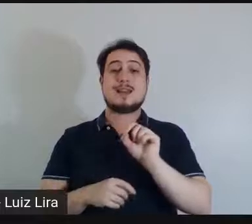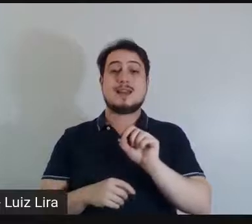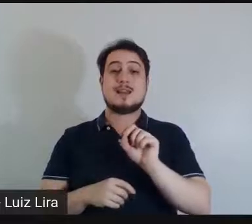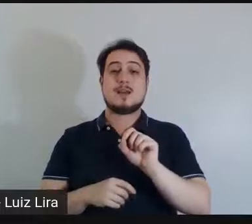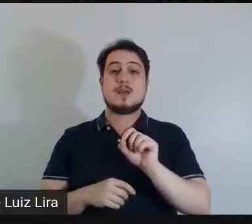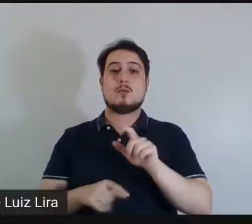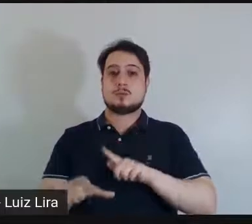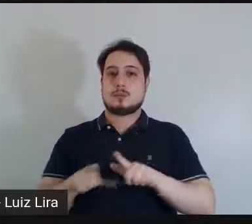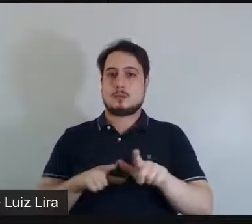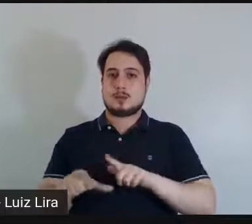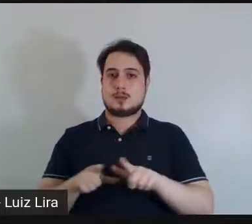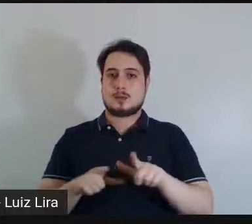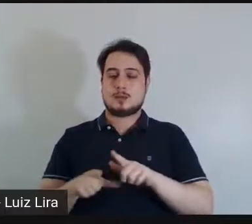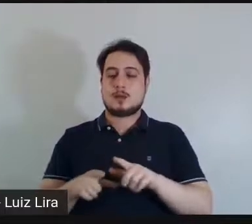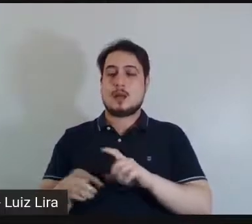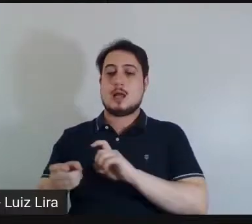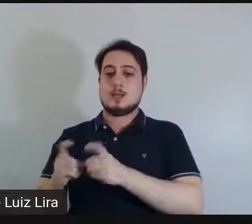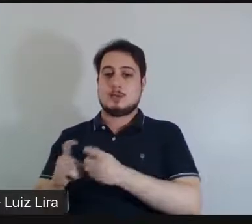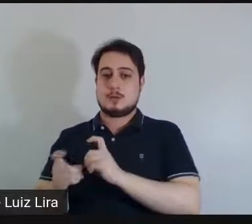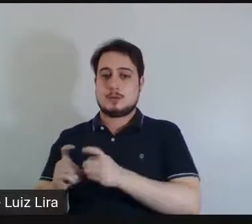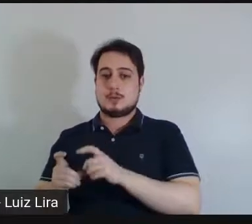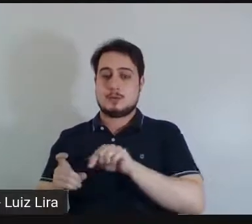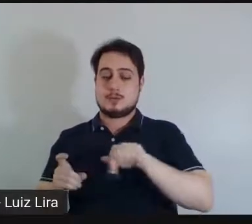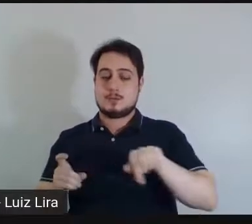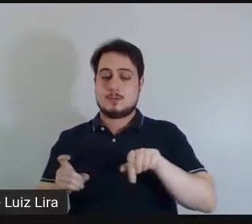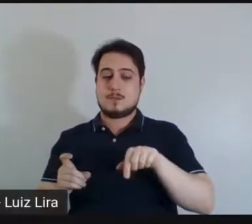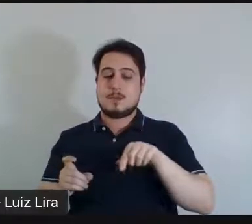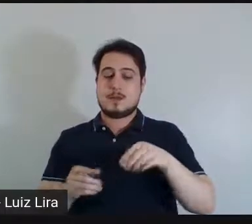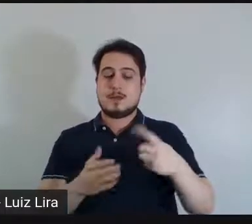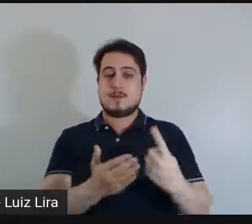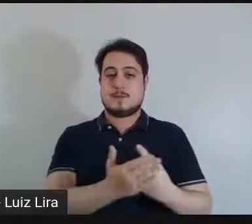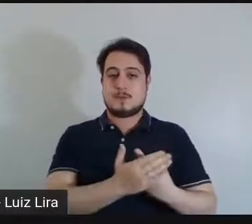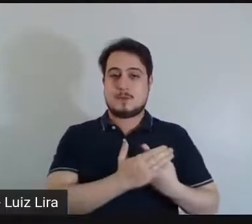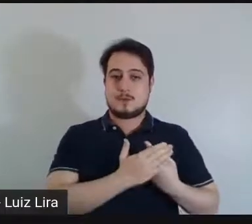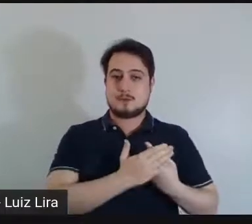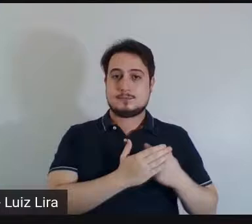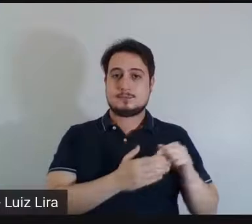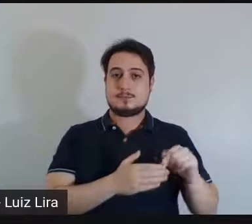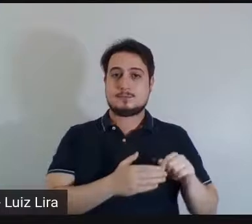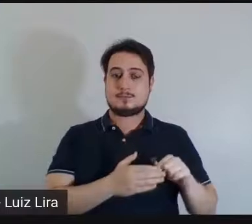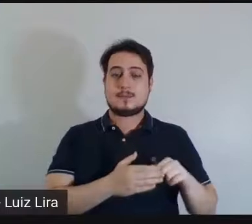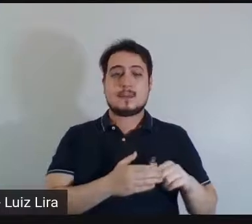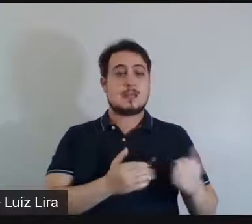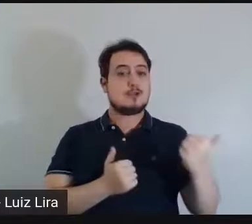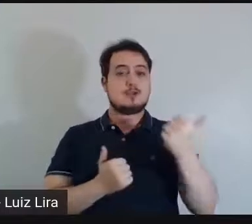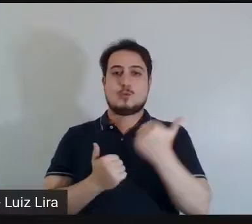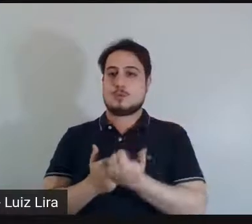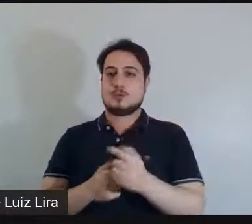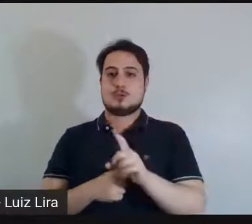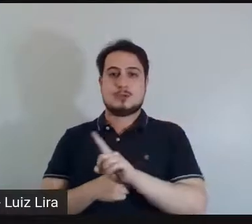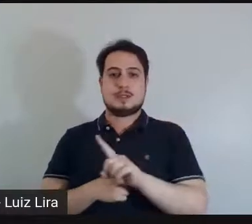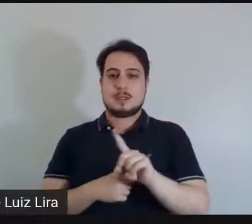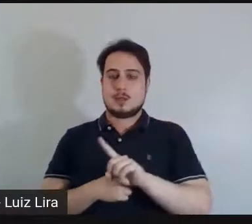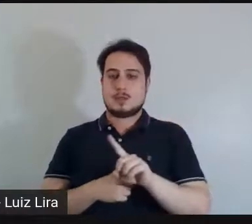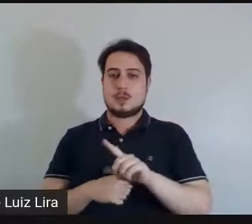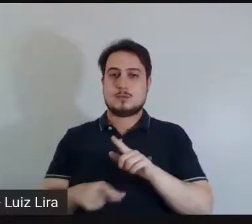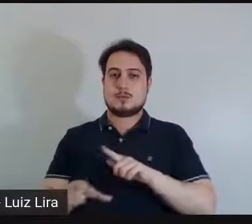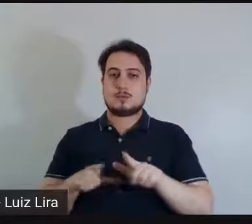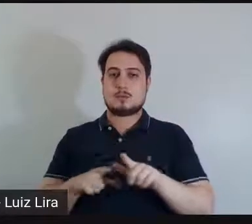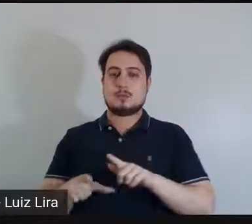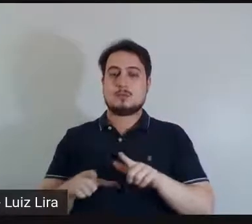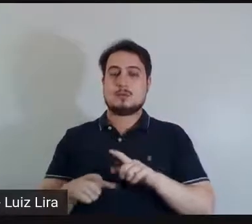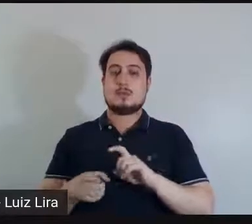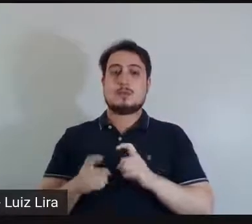administração pede o afastamento dele, não pede a substituição do empregado, e a